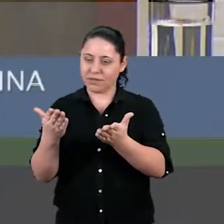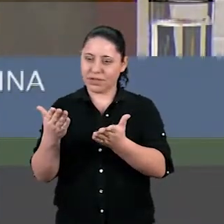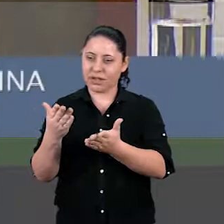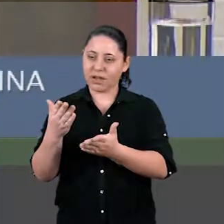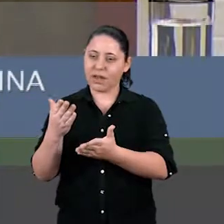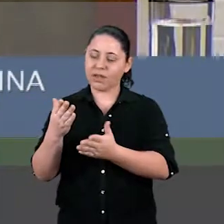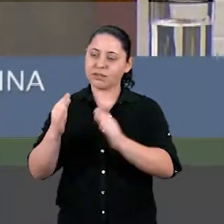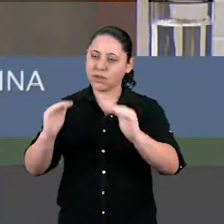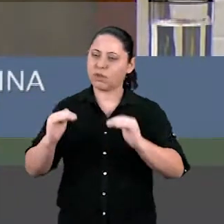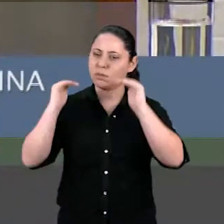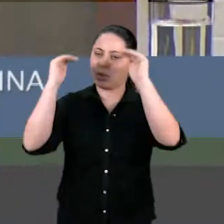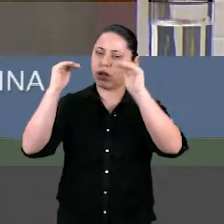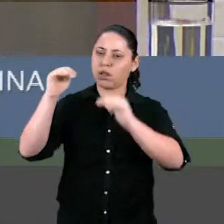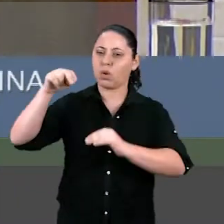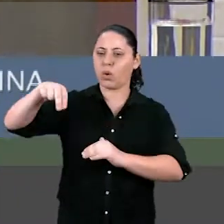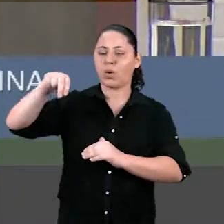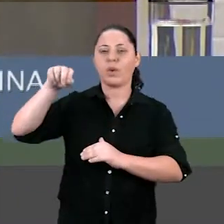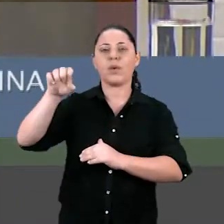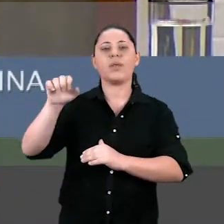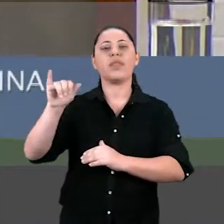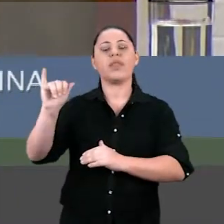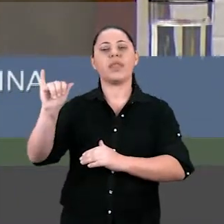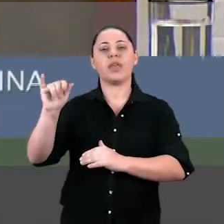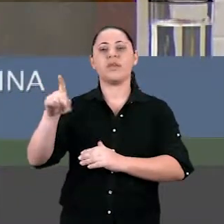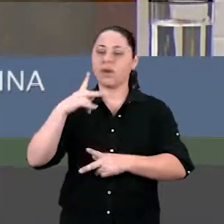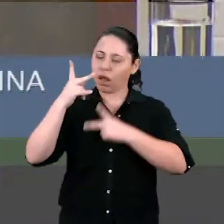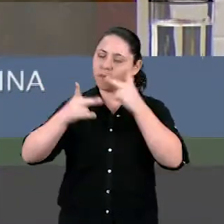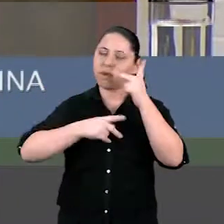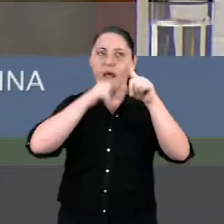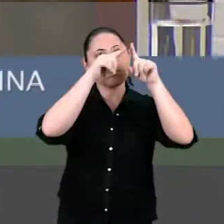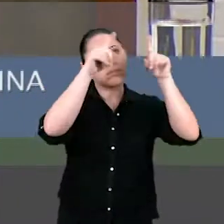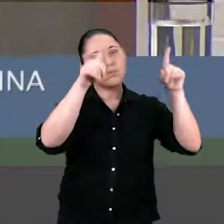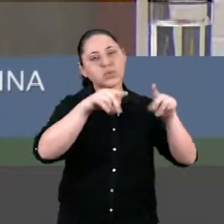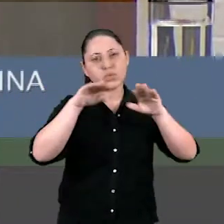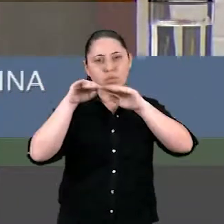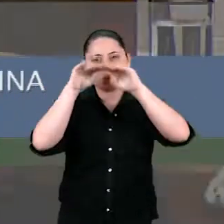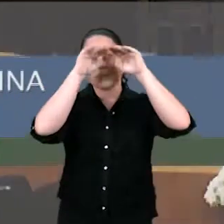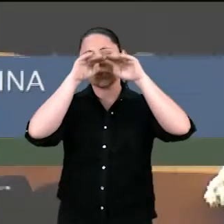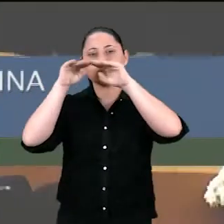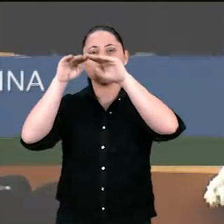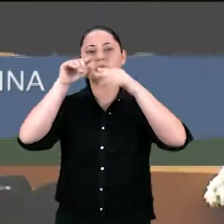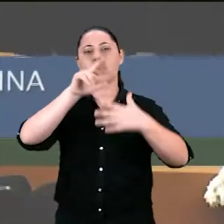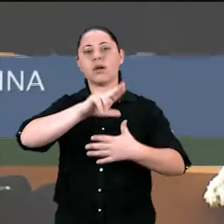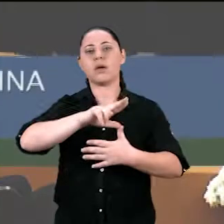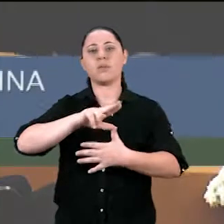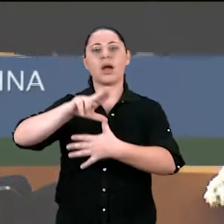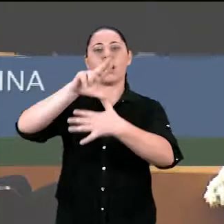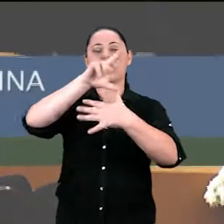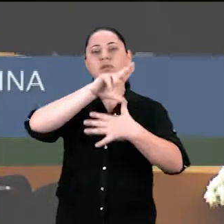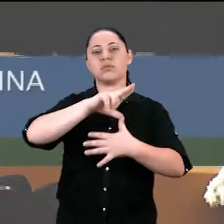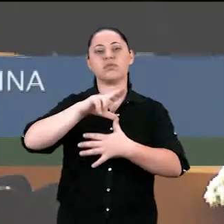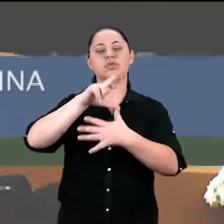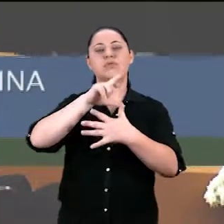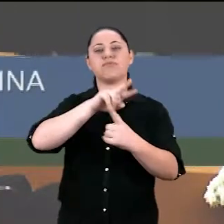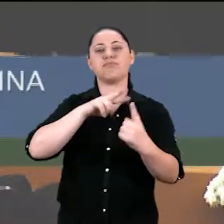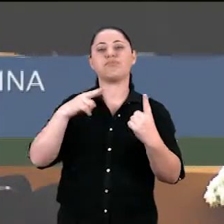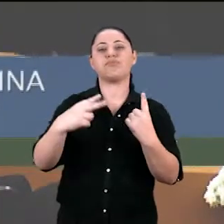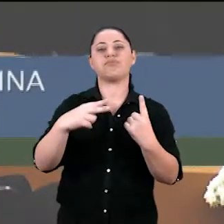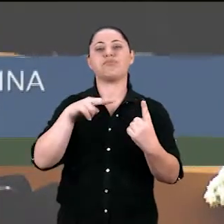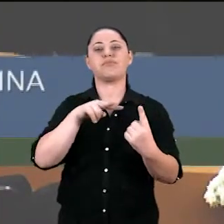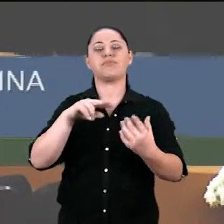Ney Belo, que também falará neste painel sobre a democracia na América Latina em passos e